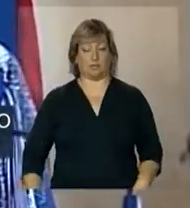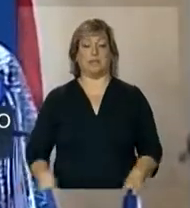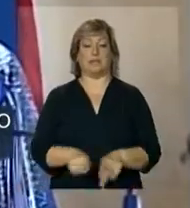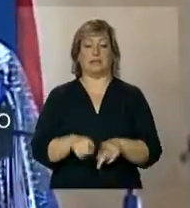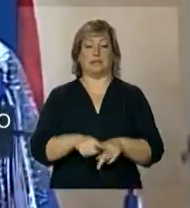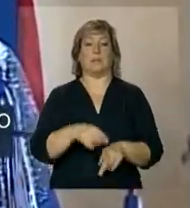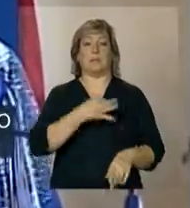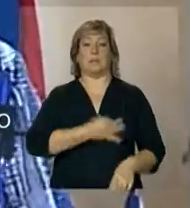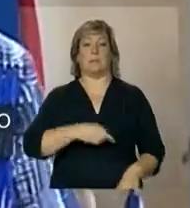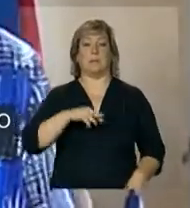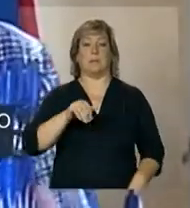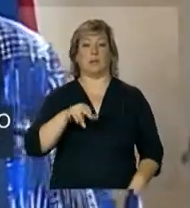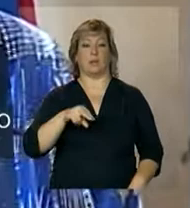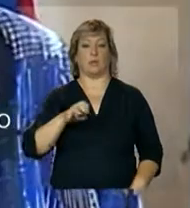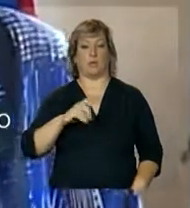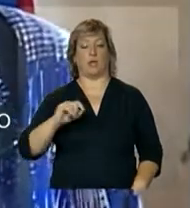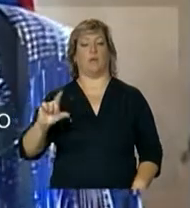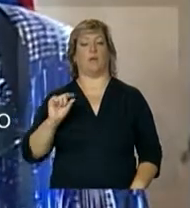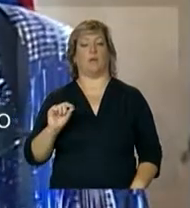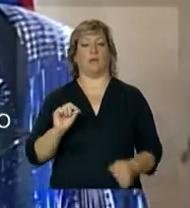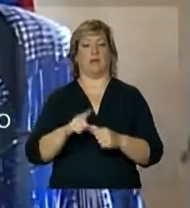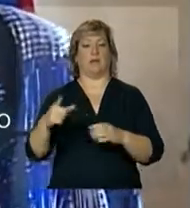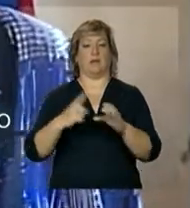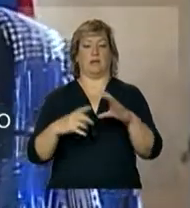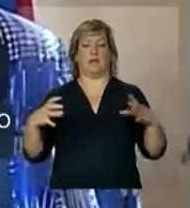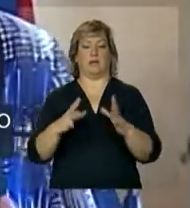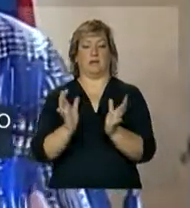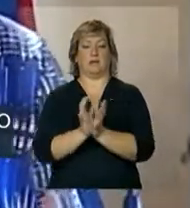Manuel Benquimão, otorgada pela Assembleia